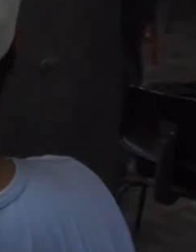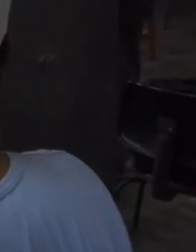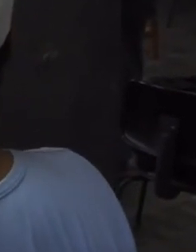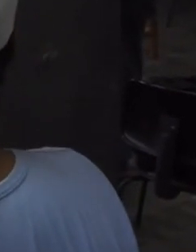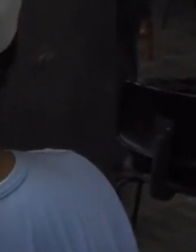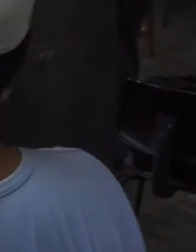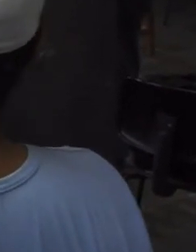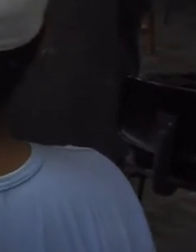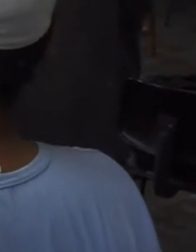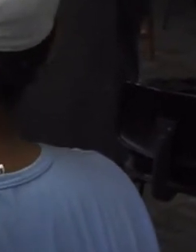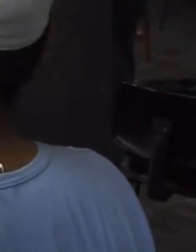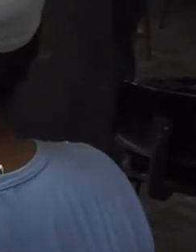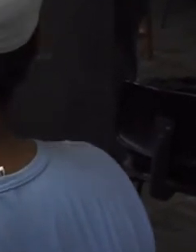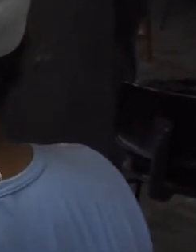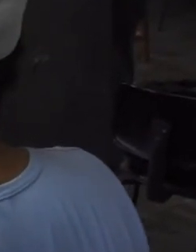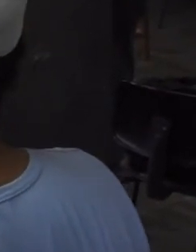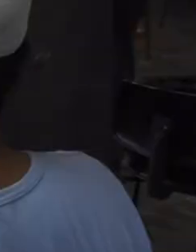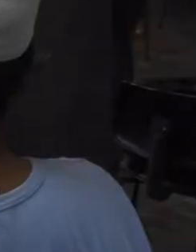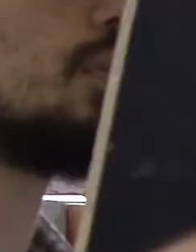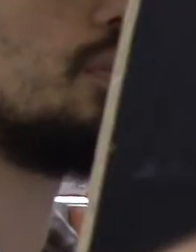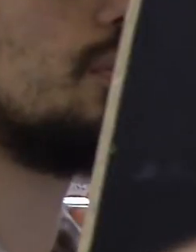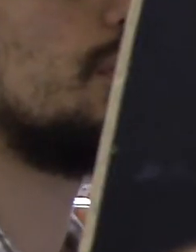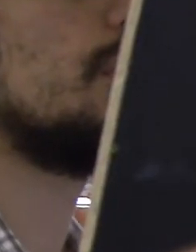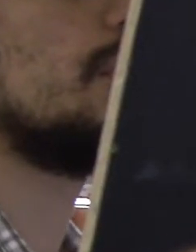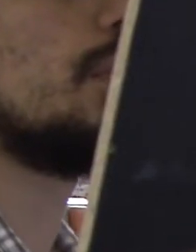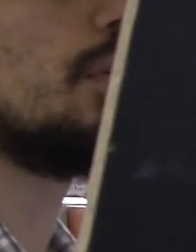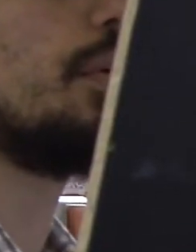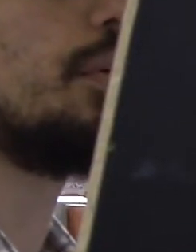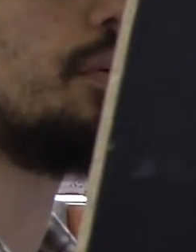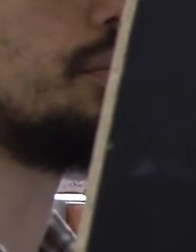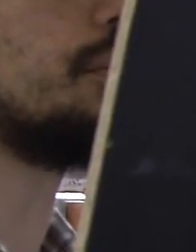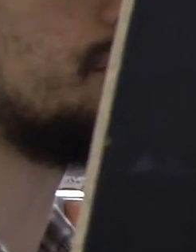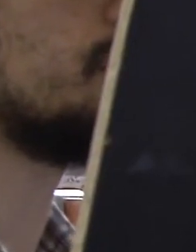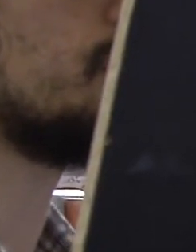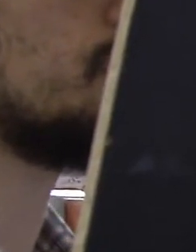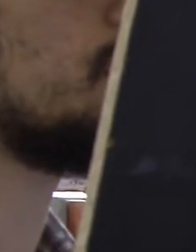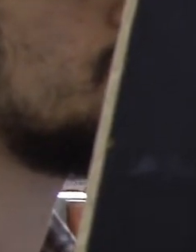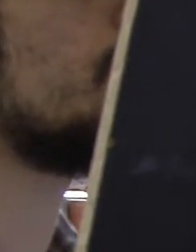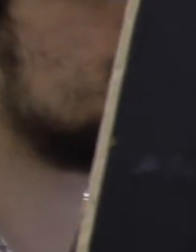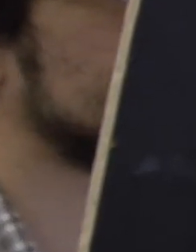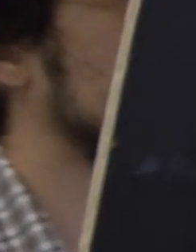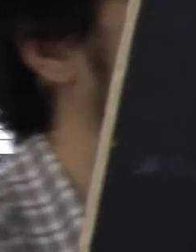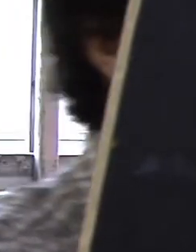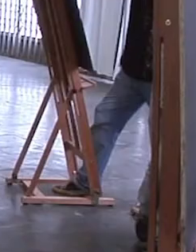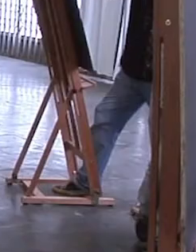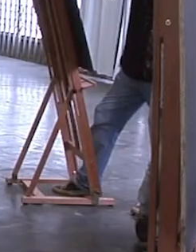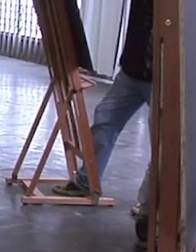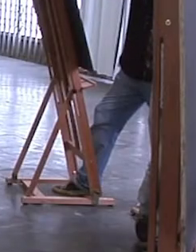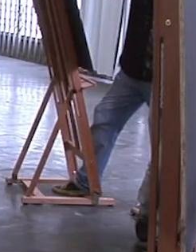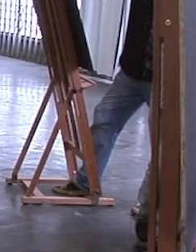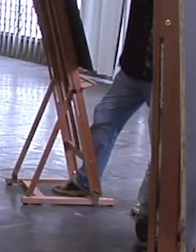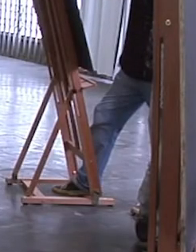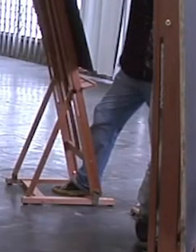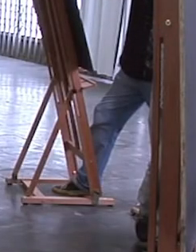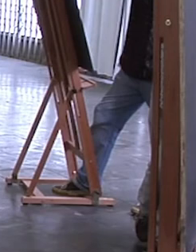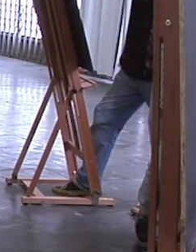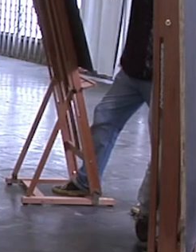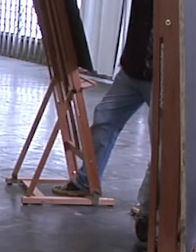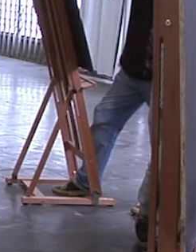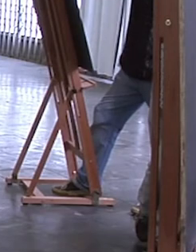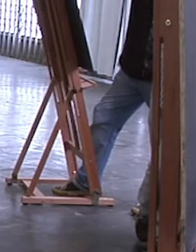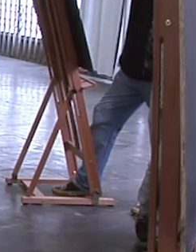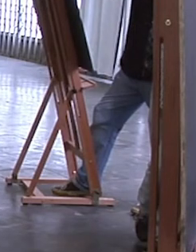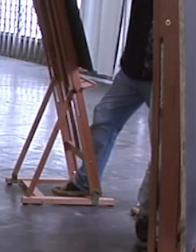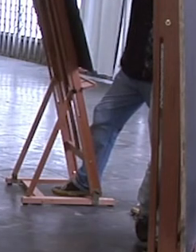olhar, aprender a ver. Ou melhor, se apossar daquilo que está lá pelo